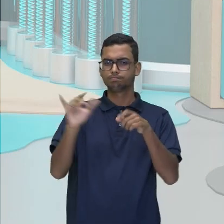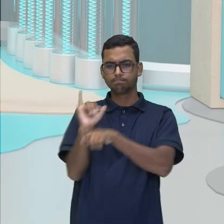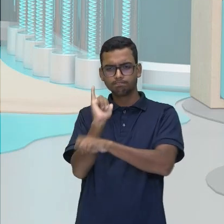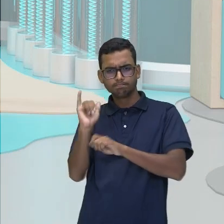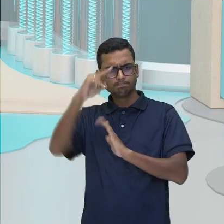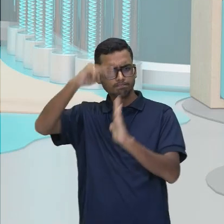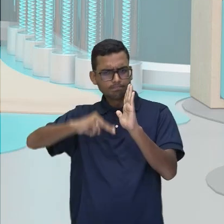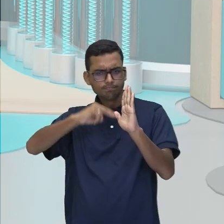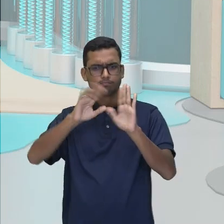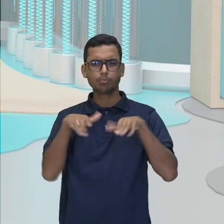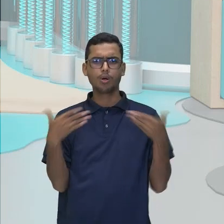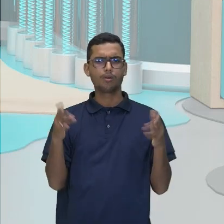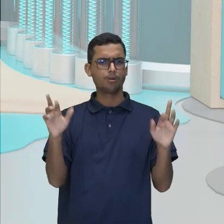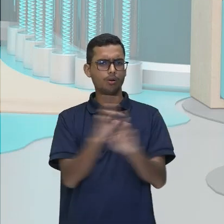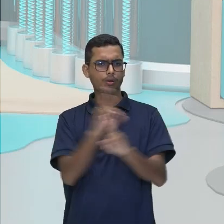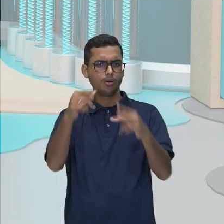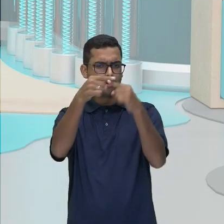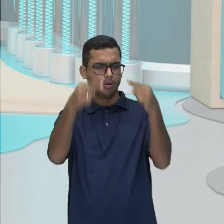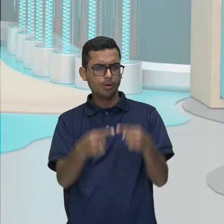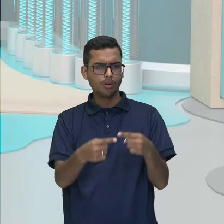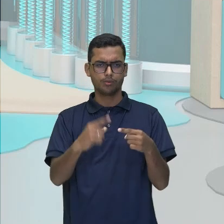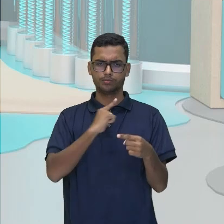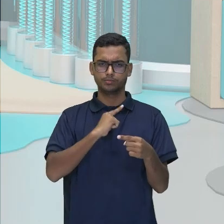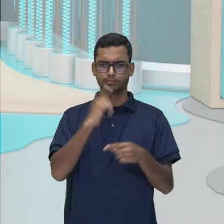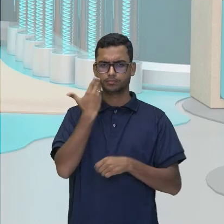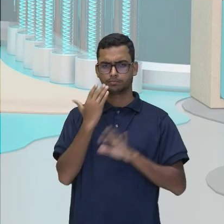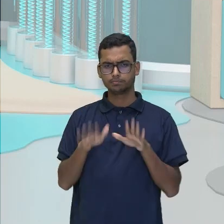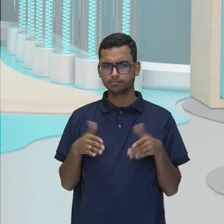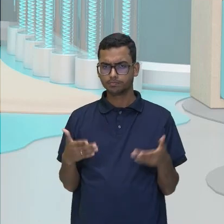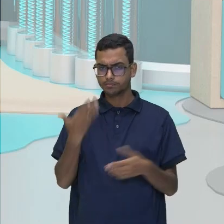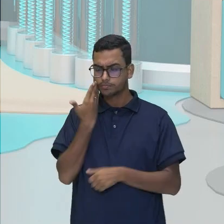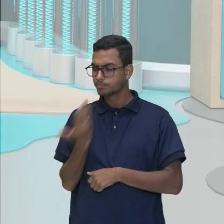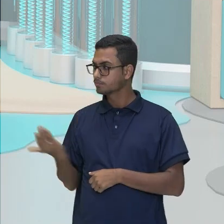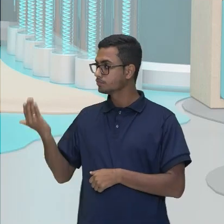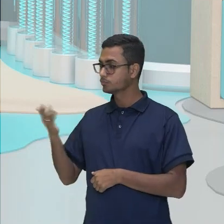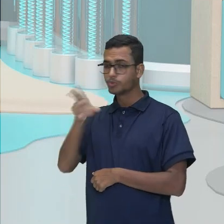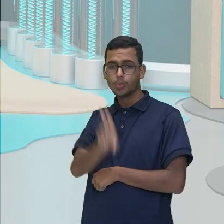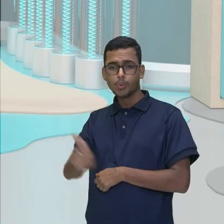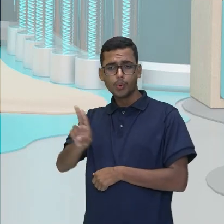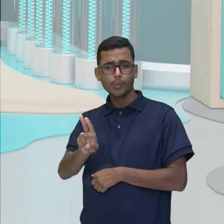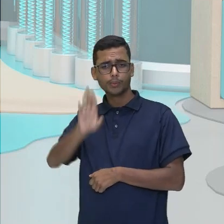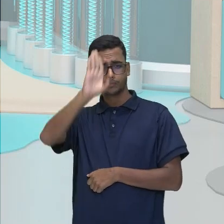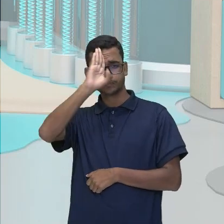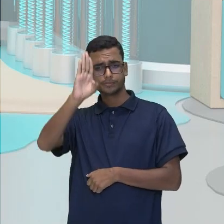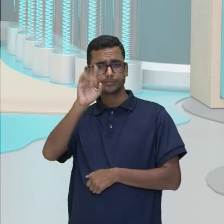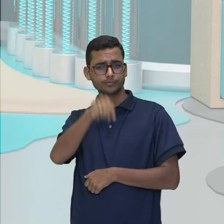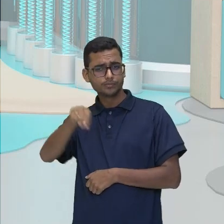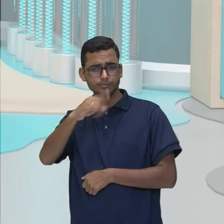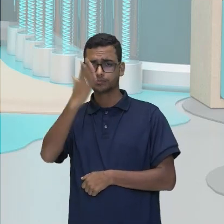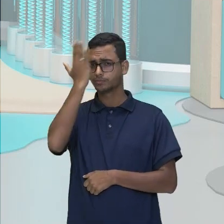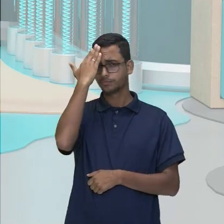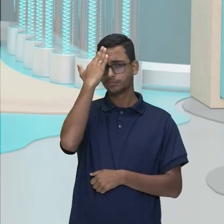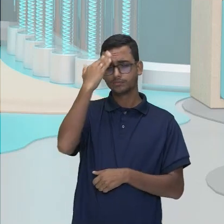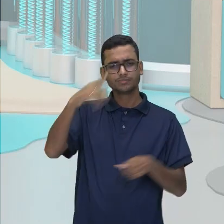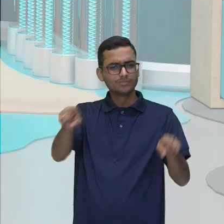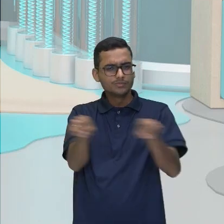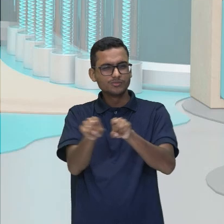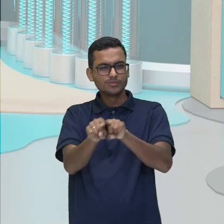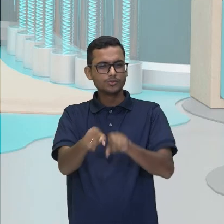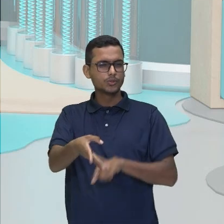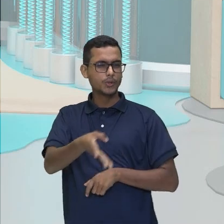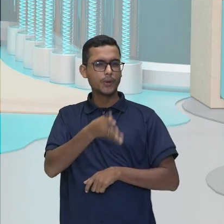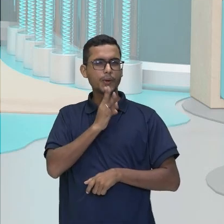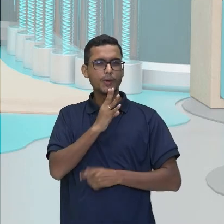de leitura? Porque o skimming é utilizado basicamente para você conhecer um pouco